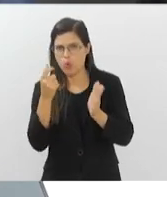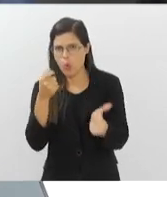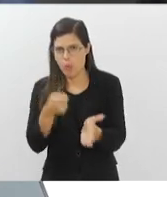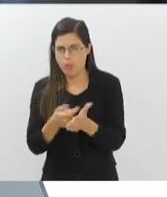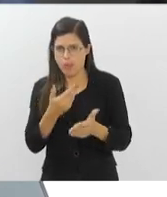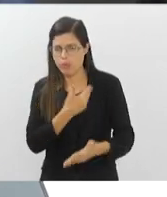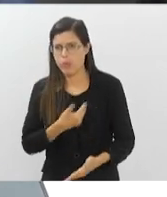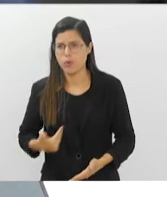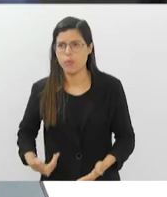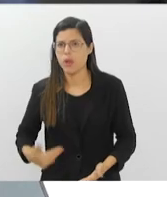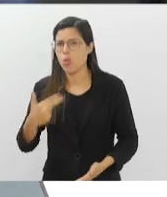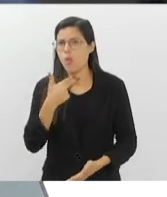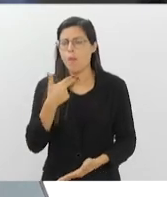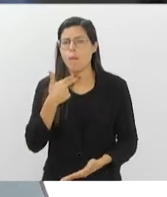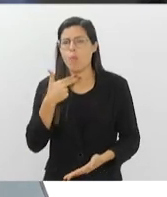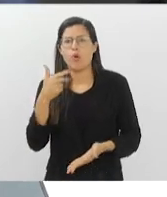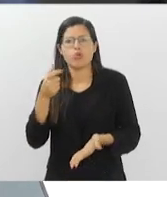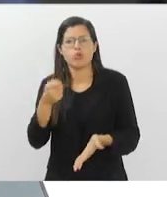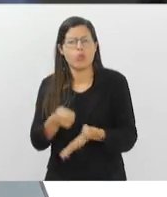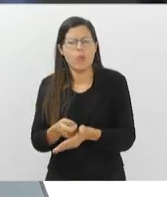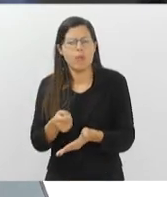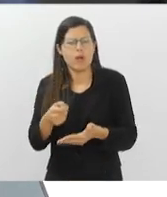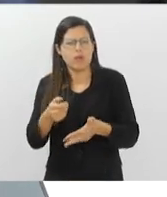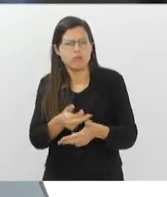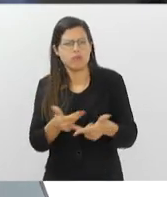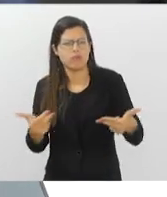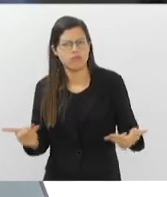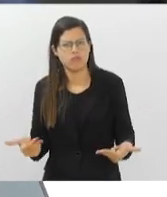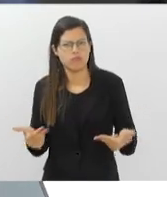algo que é vendido